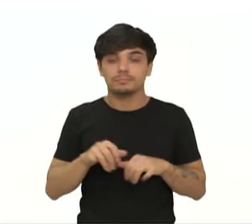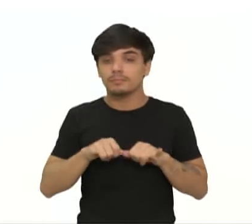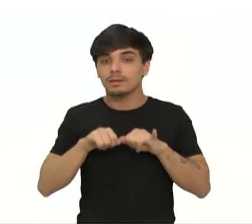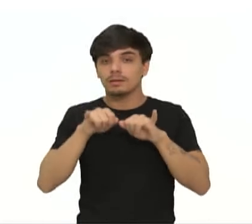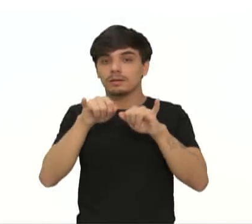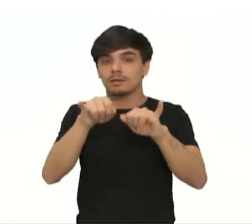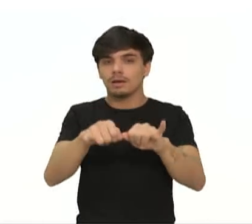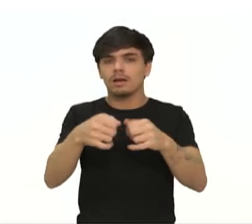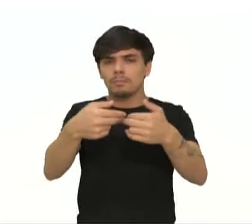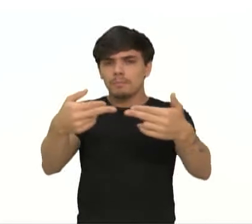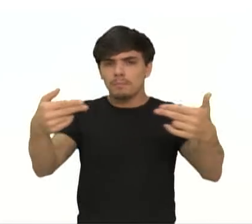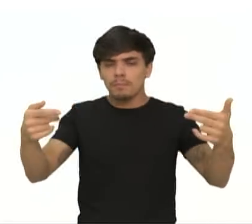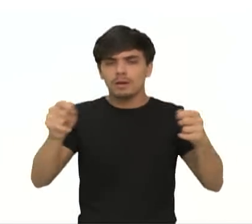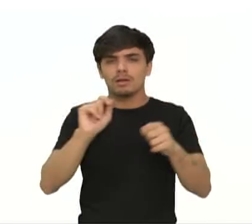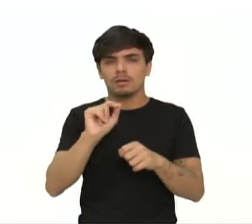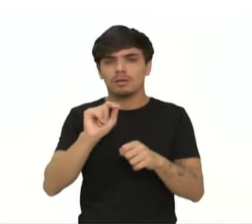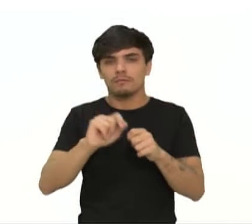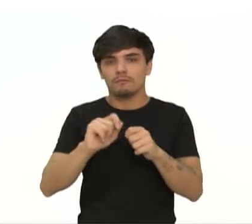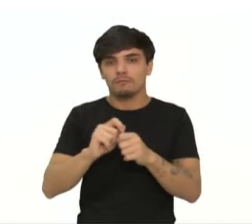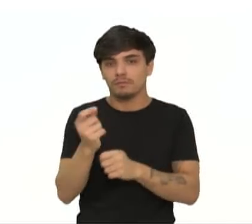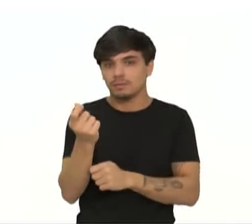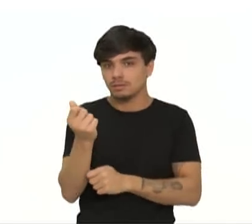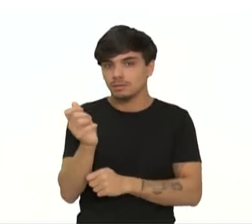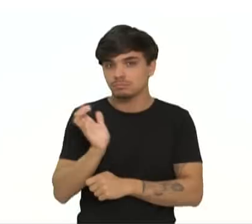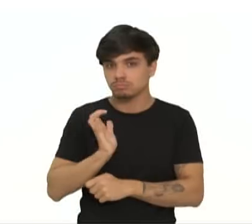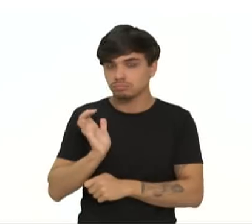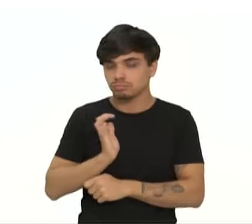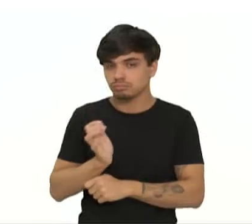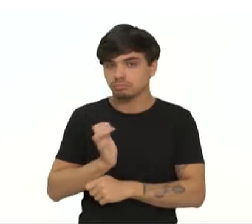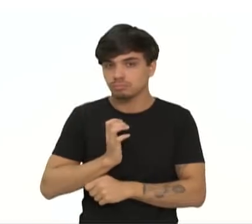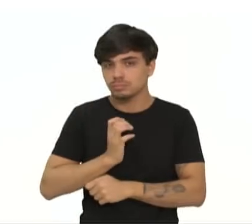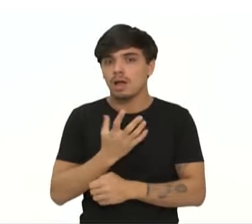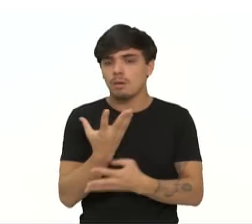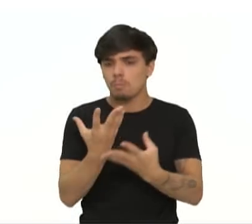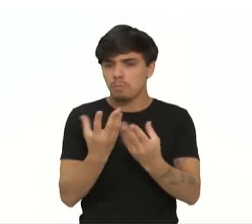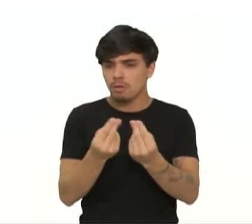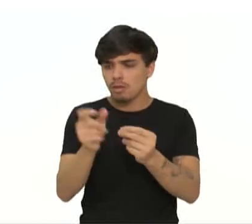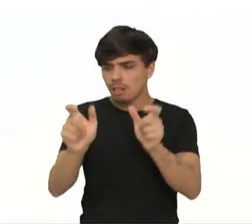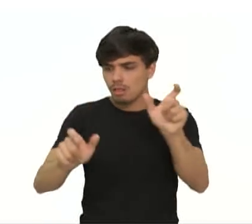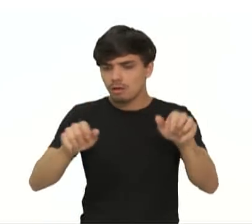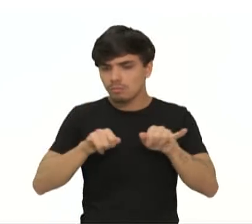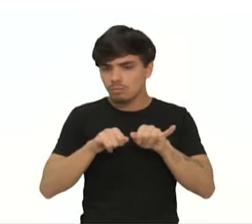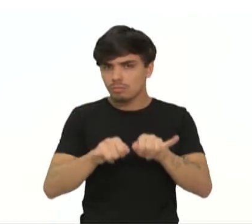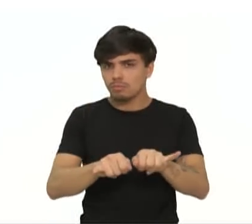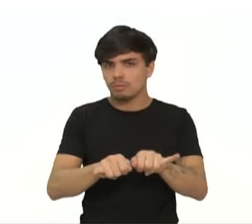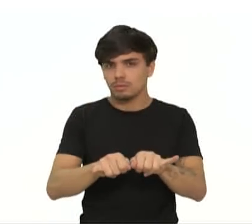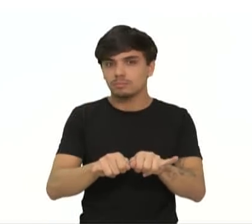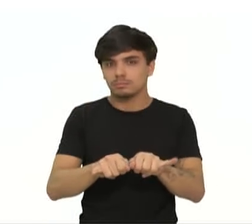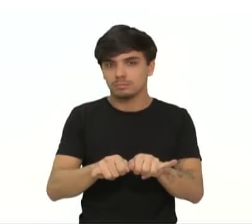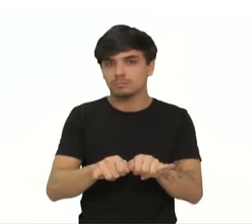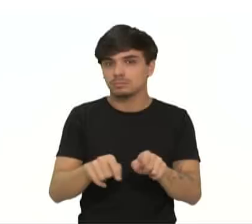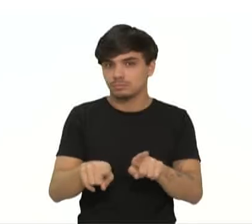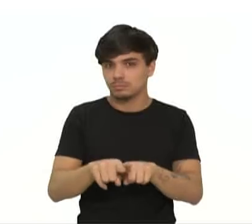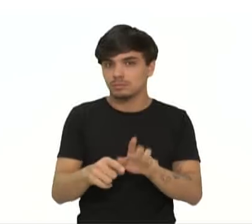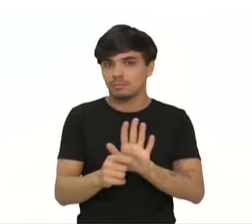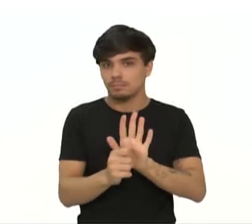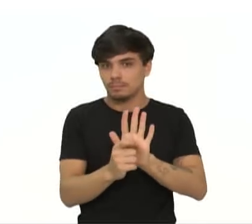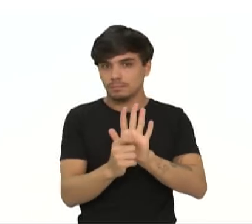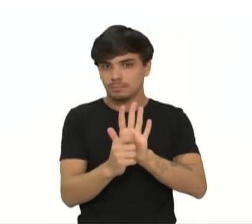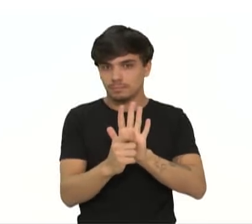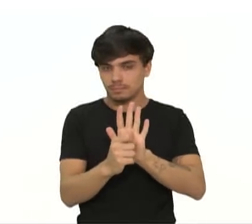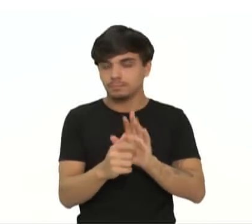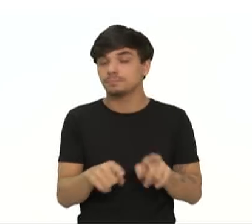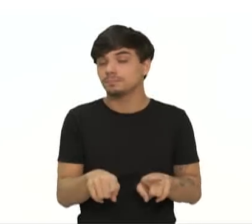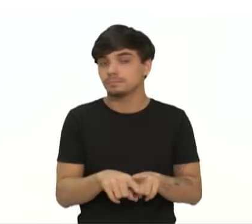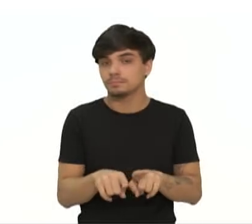de especiaria fez fortuna de muitos comerciantes, principalmente a classe burguesa, né? E